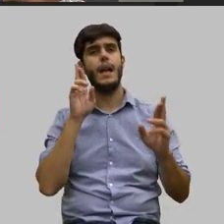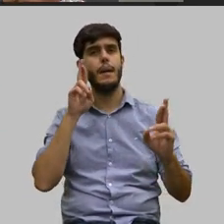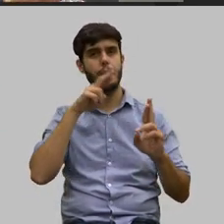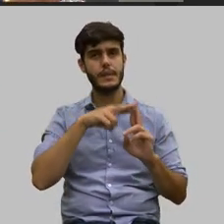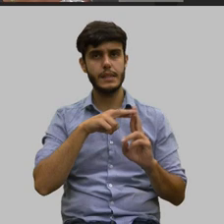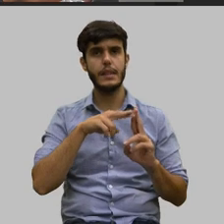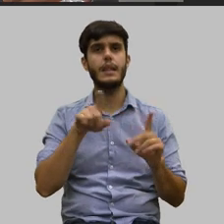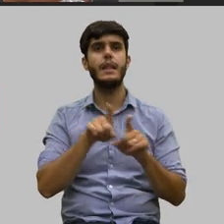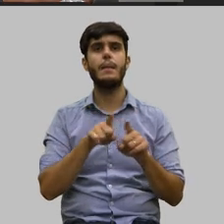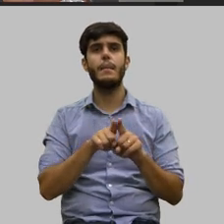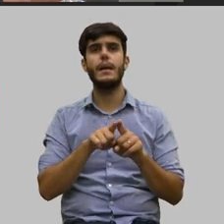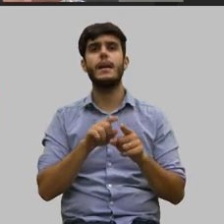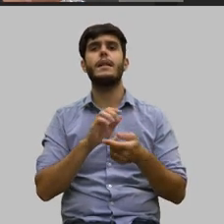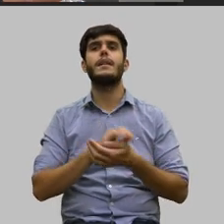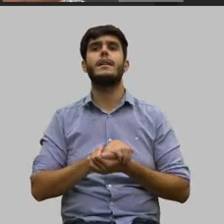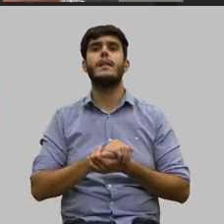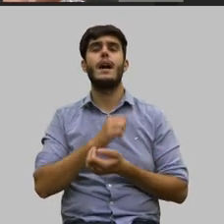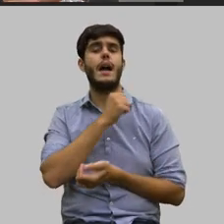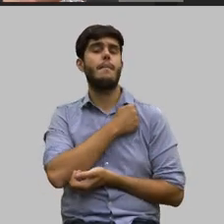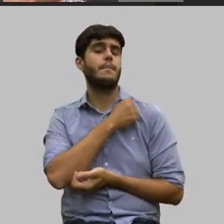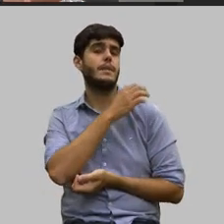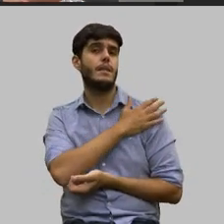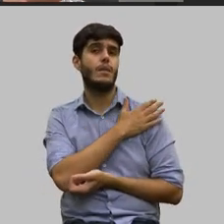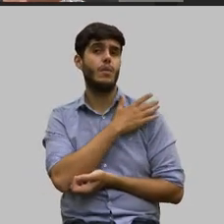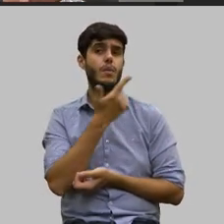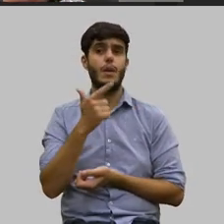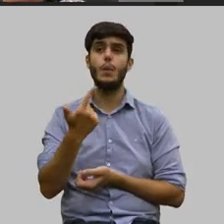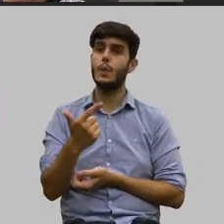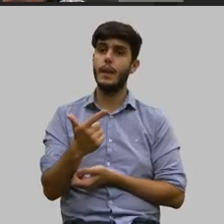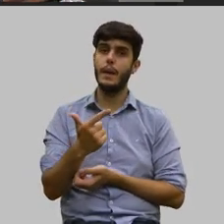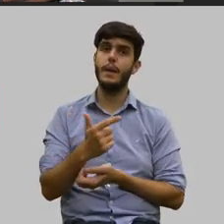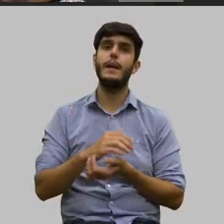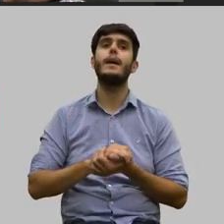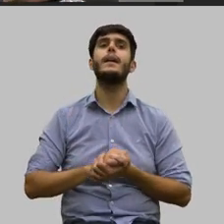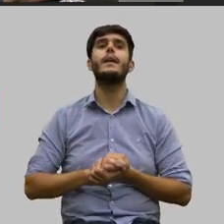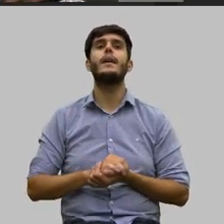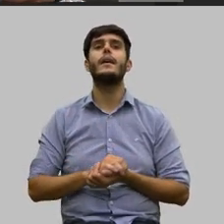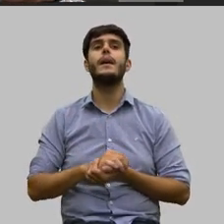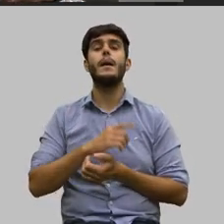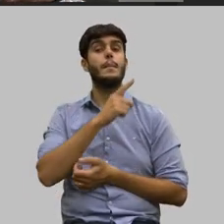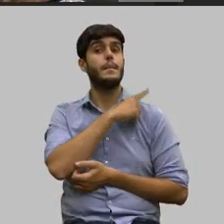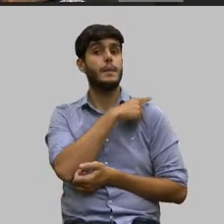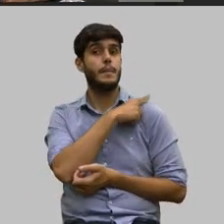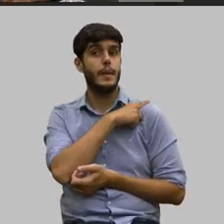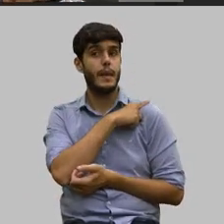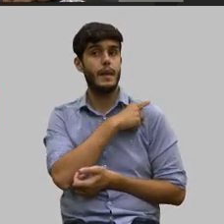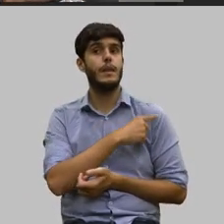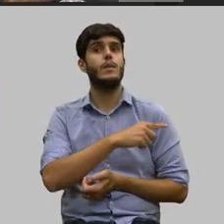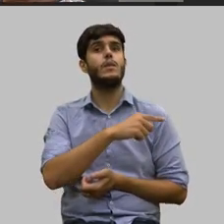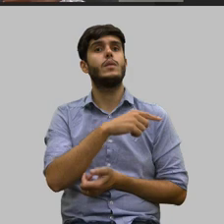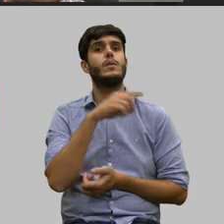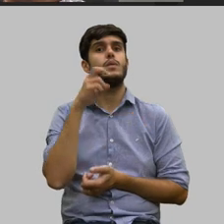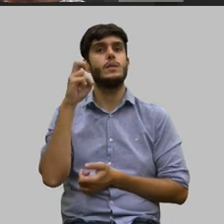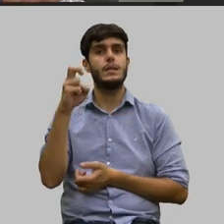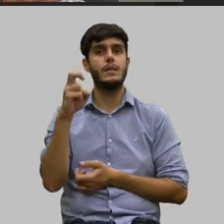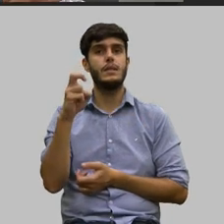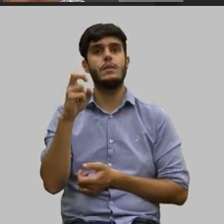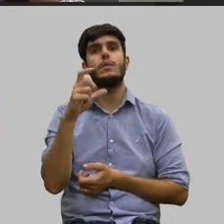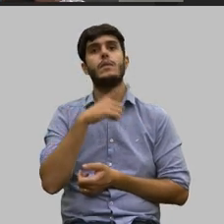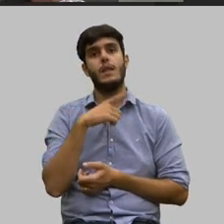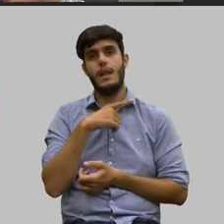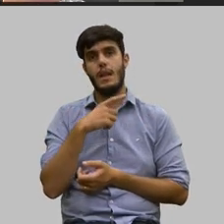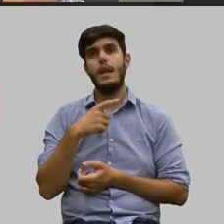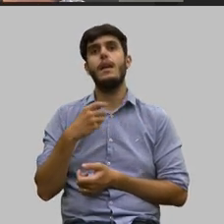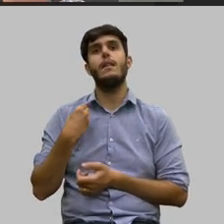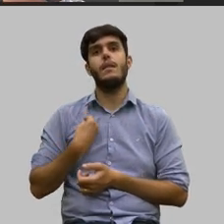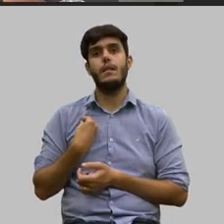temos eh não temos Capitão que o é Ainda temos eh primeiro Tenente cinco cinco existentes Então não temos o Claro e